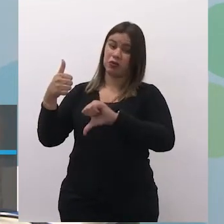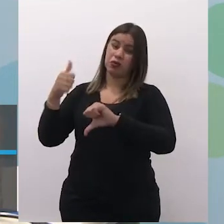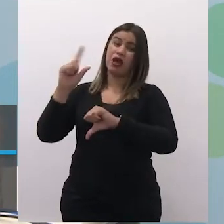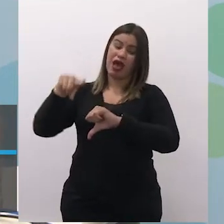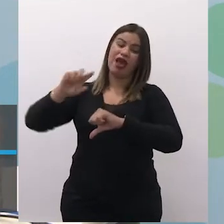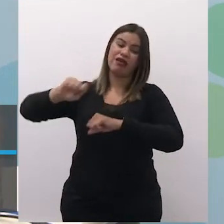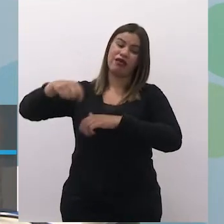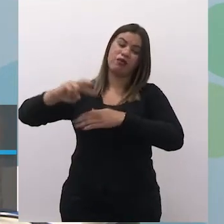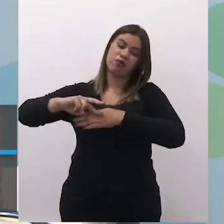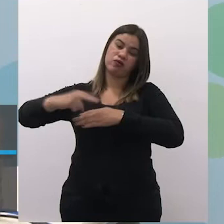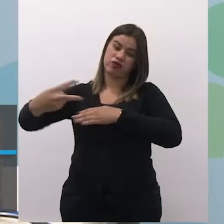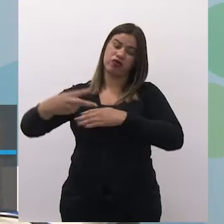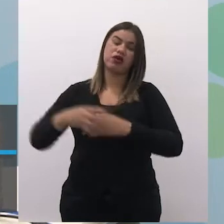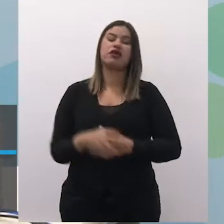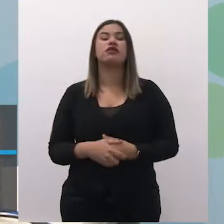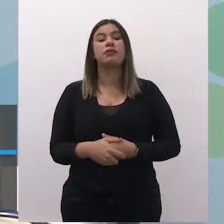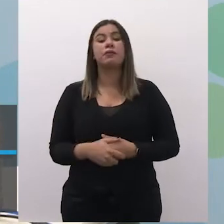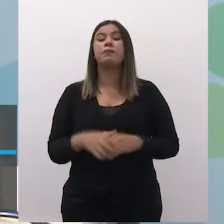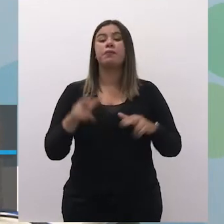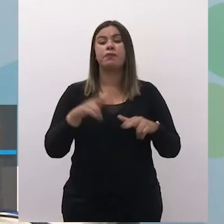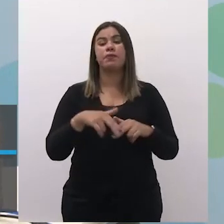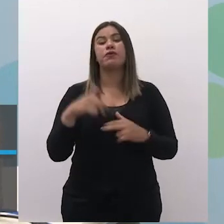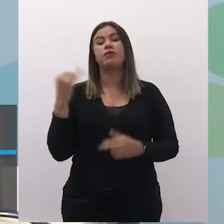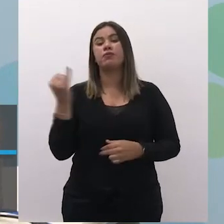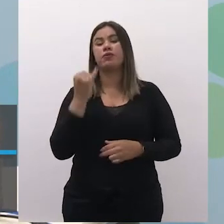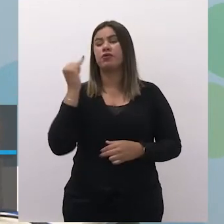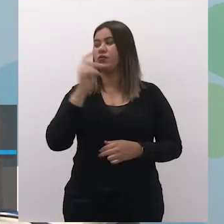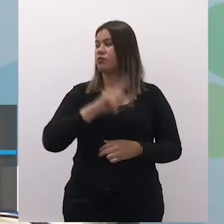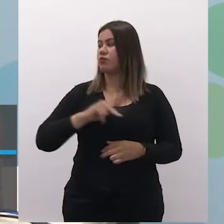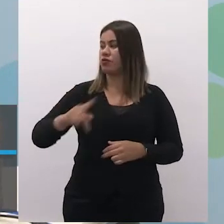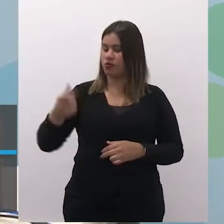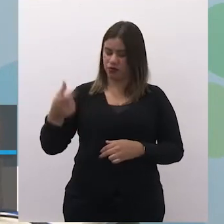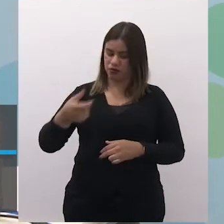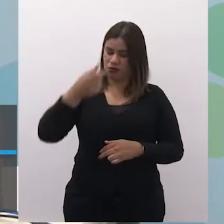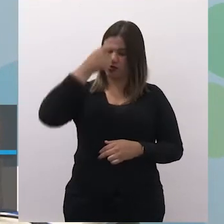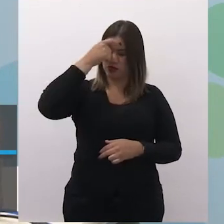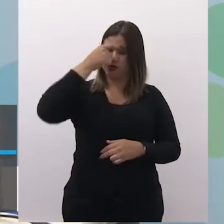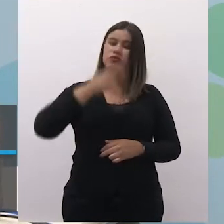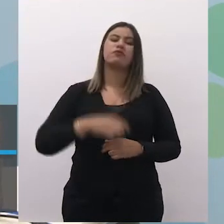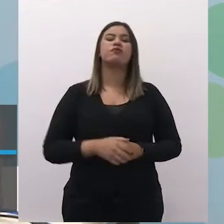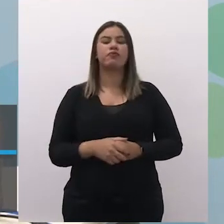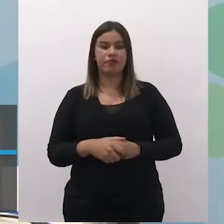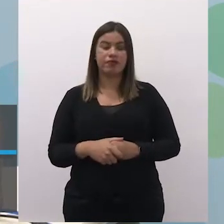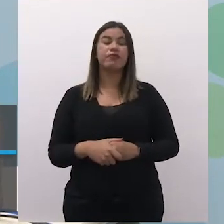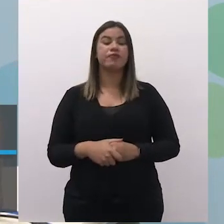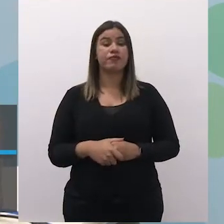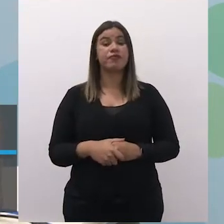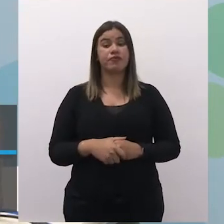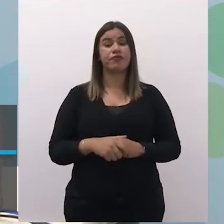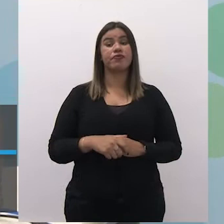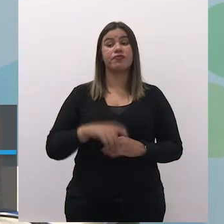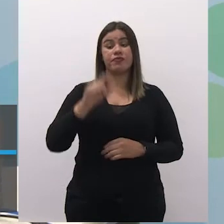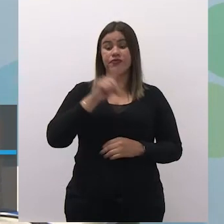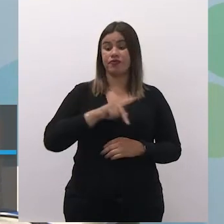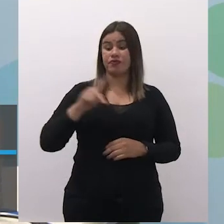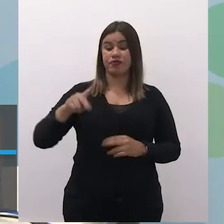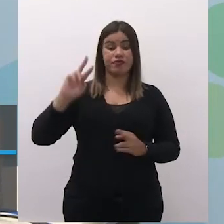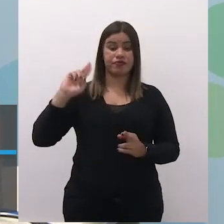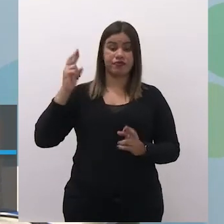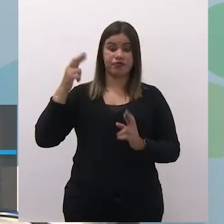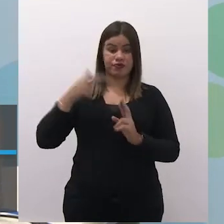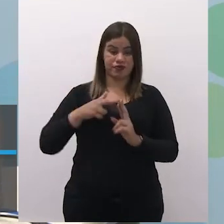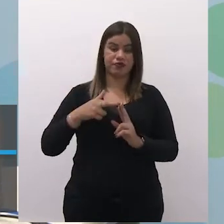extremamente importante que o professor se conscientize disso, se coloque como um referencial e que ele